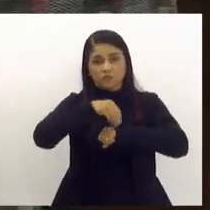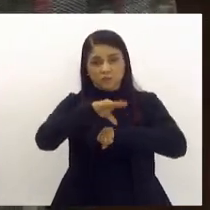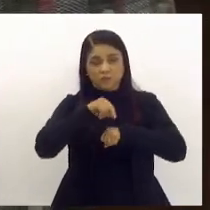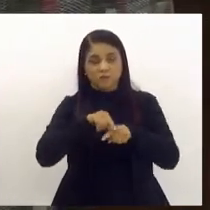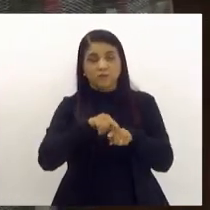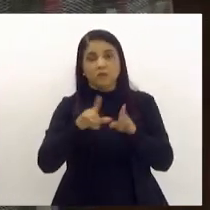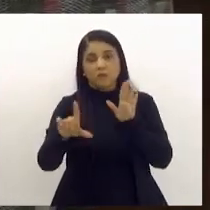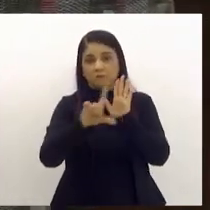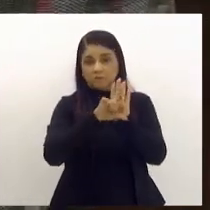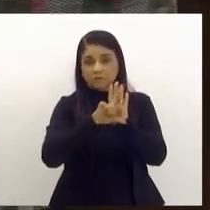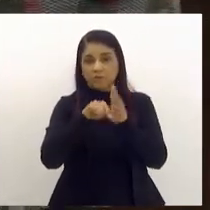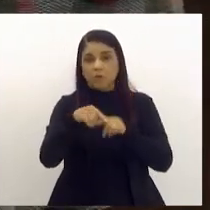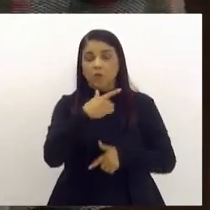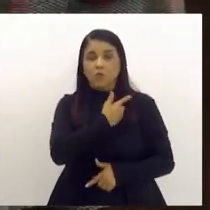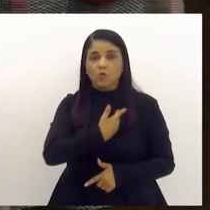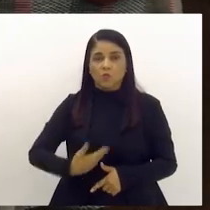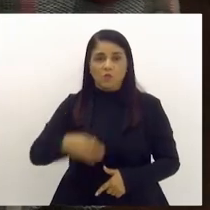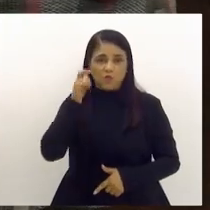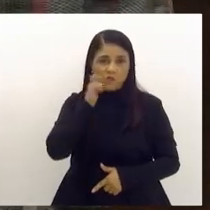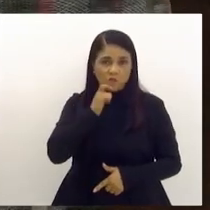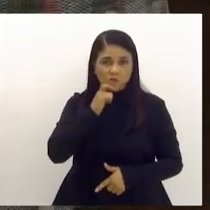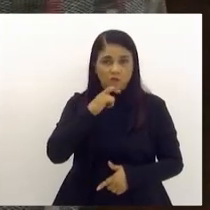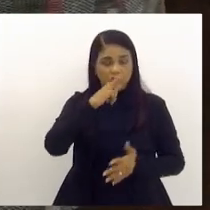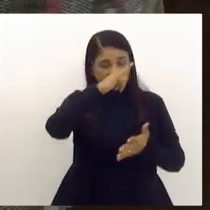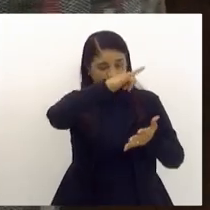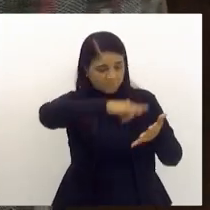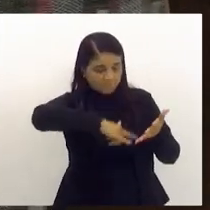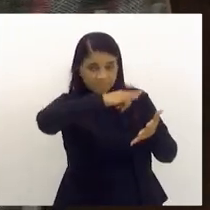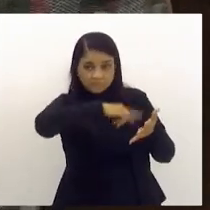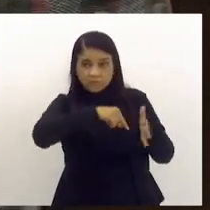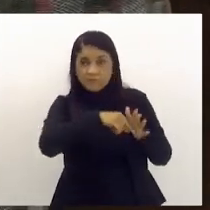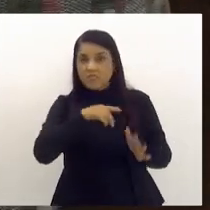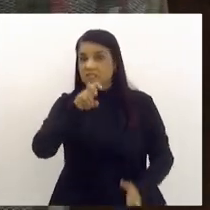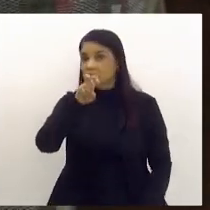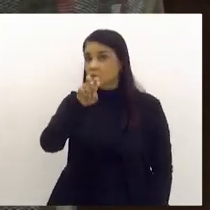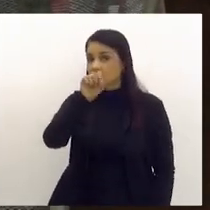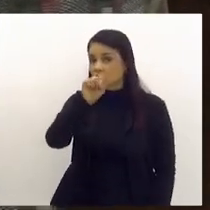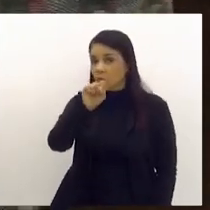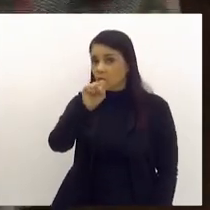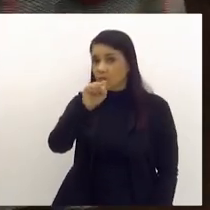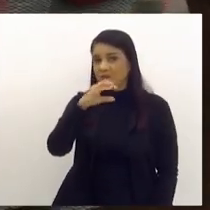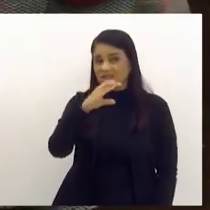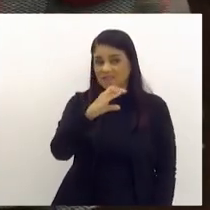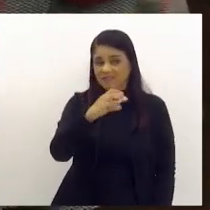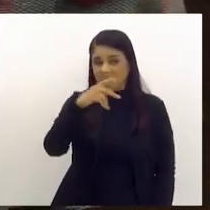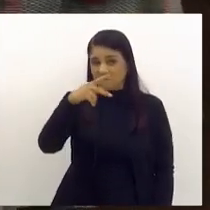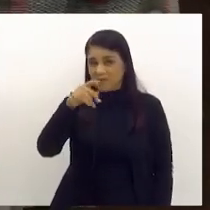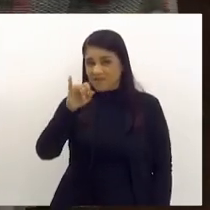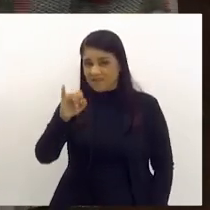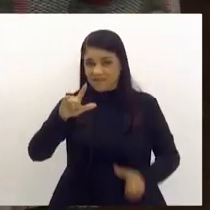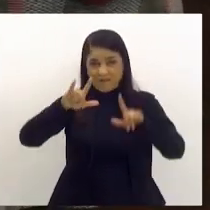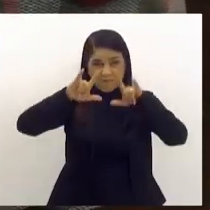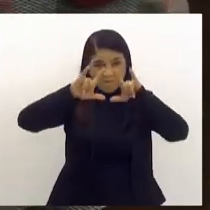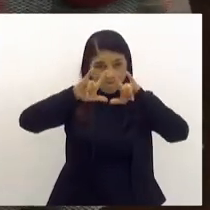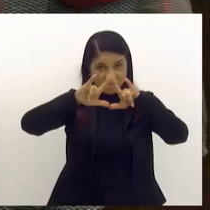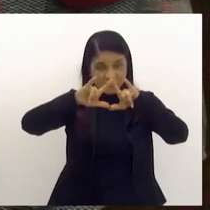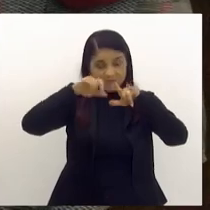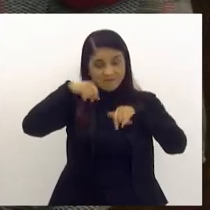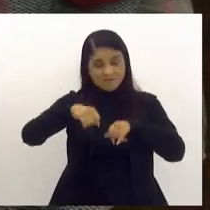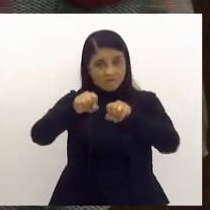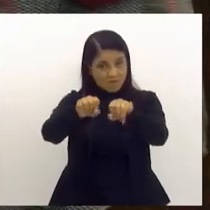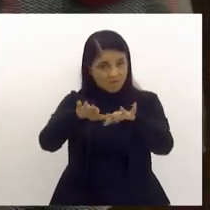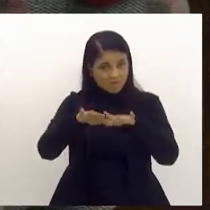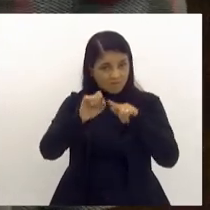governador olhe as 58 recomendações da CPI da milícia feita nesta casa e